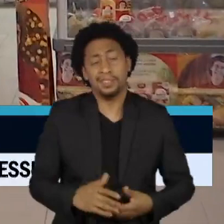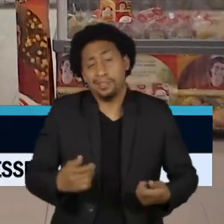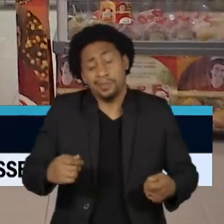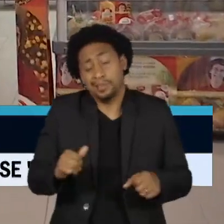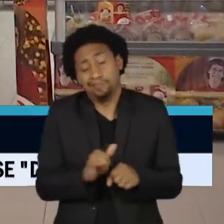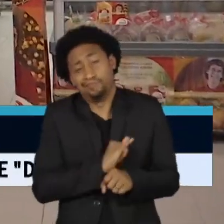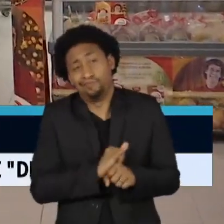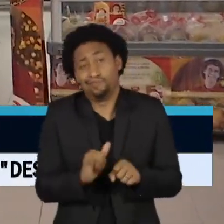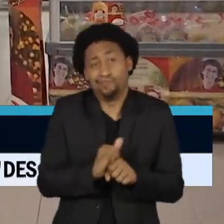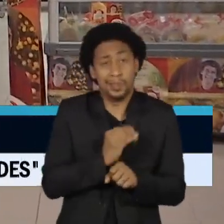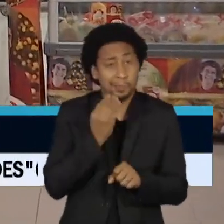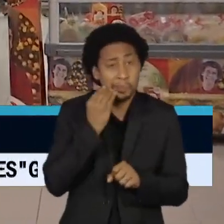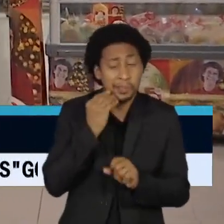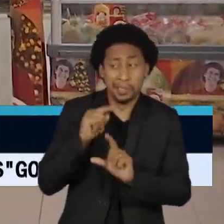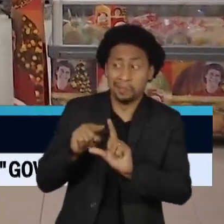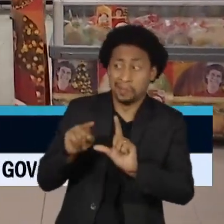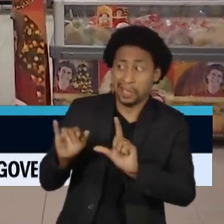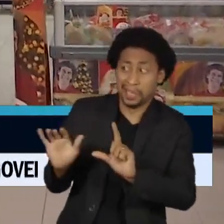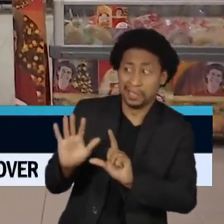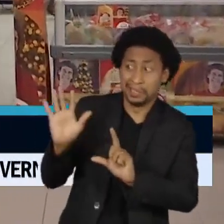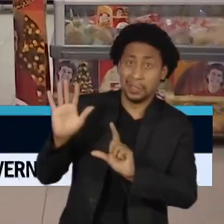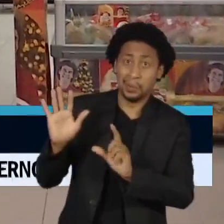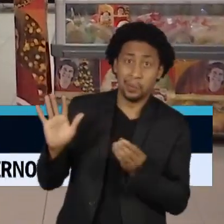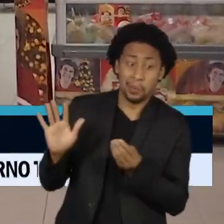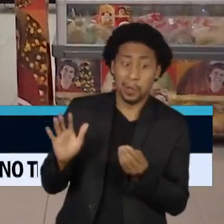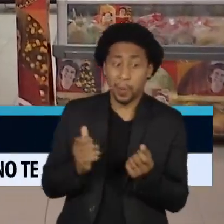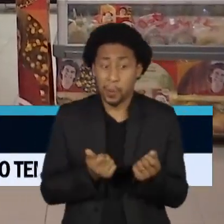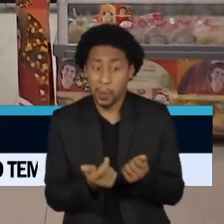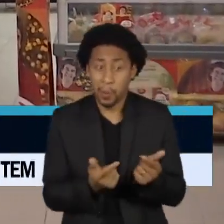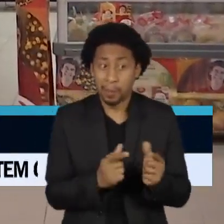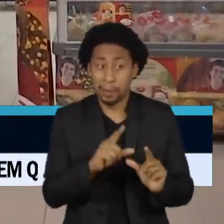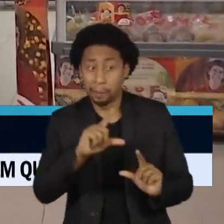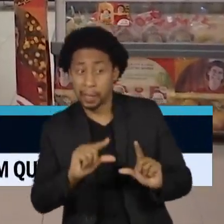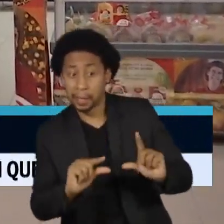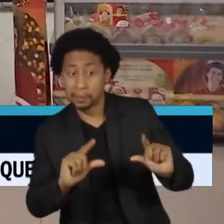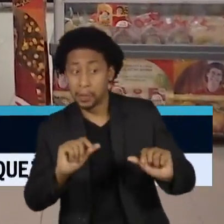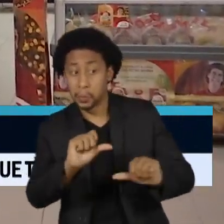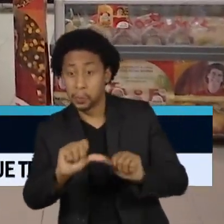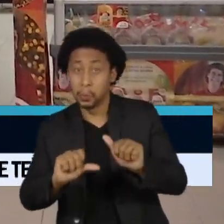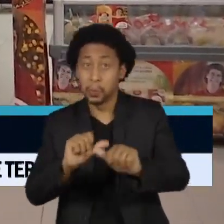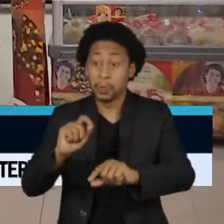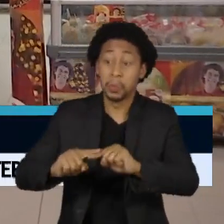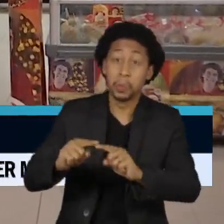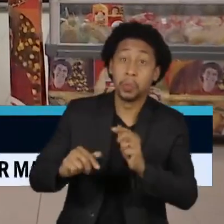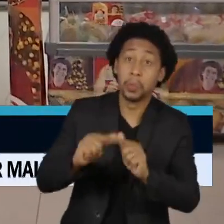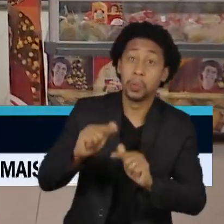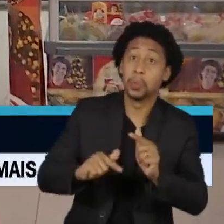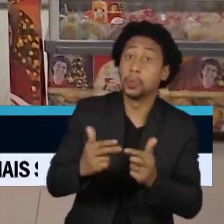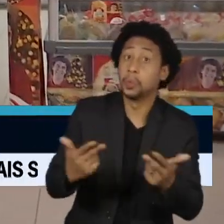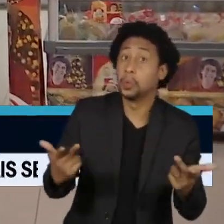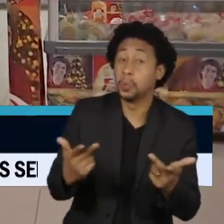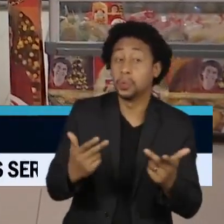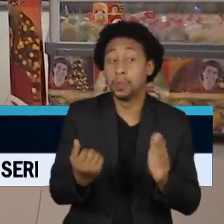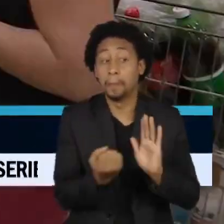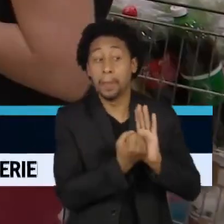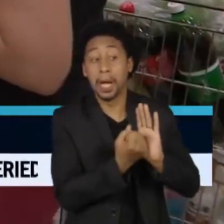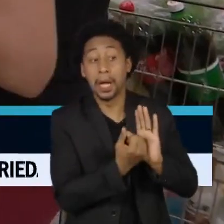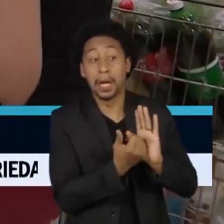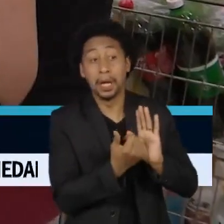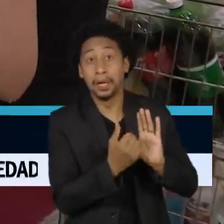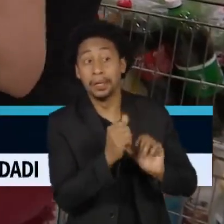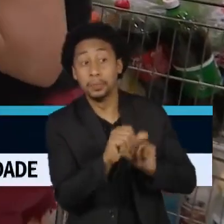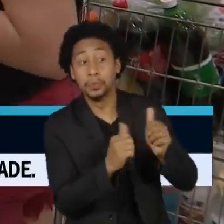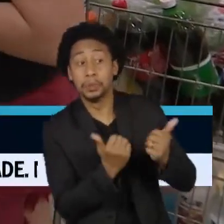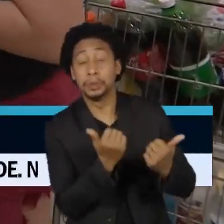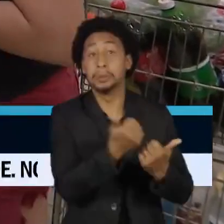driblar a inflação, porque você vai diminuindo, vai mudando o produto, mudar a marca.